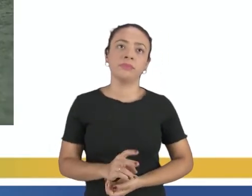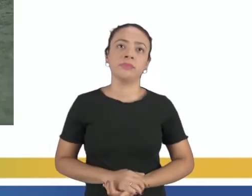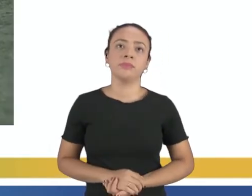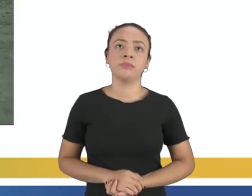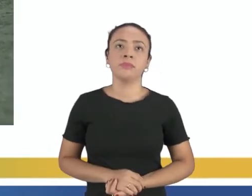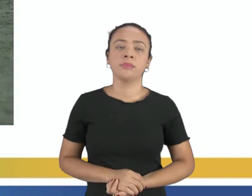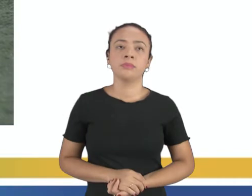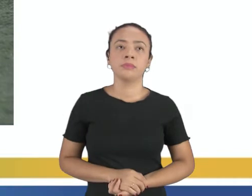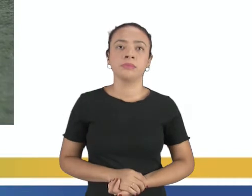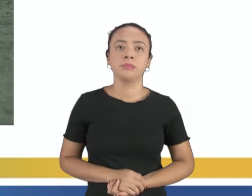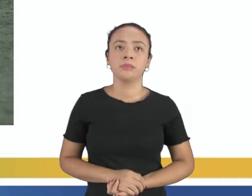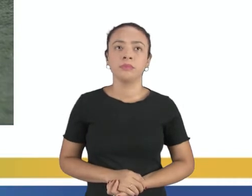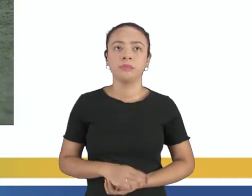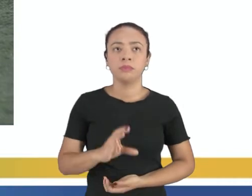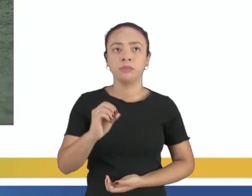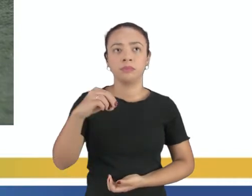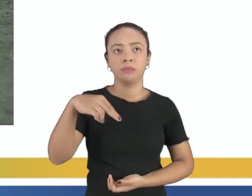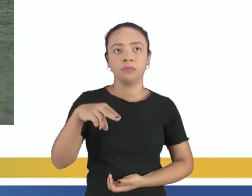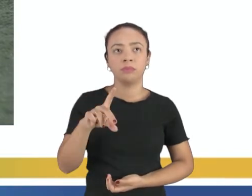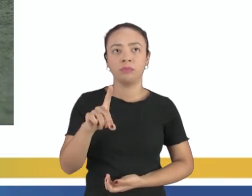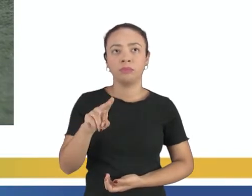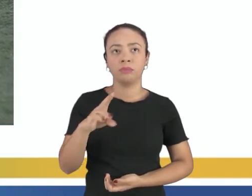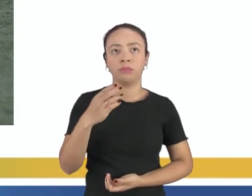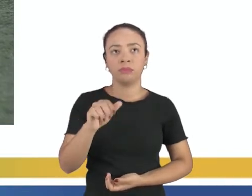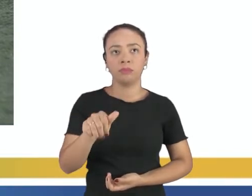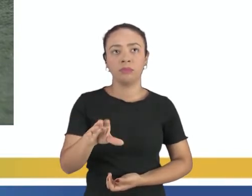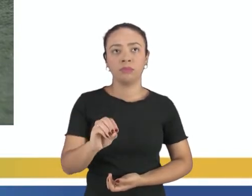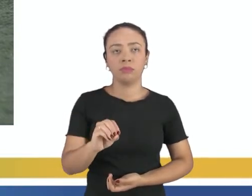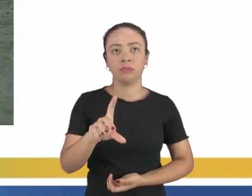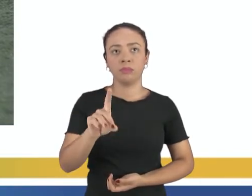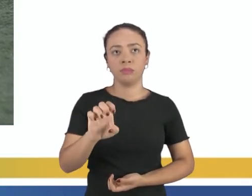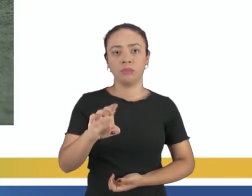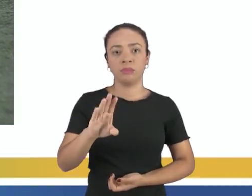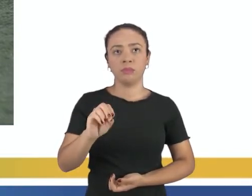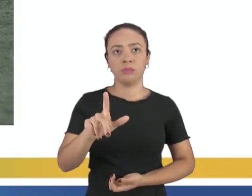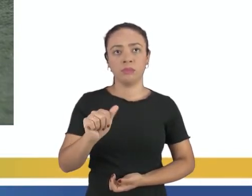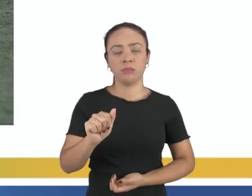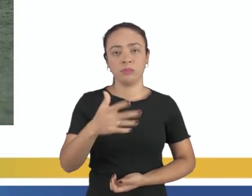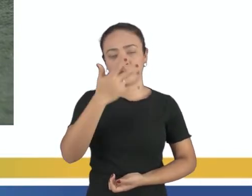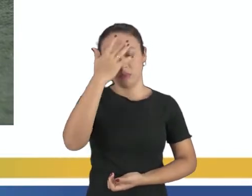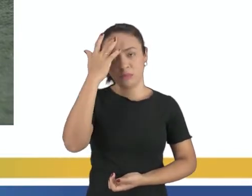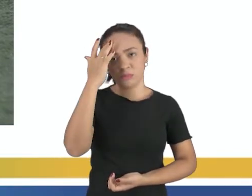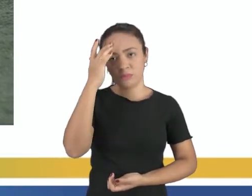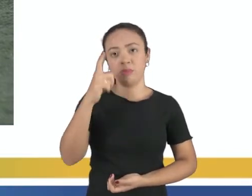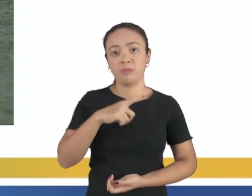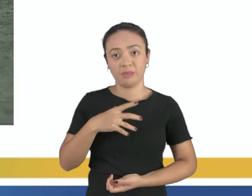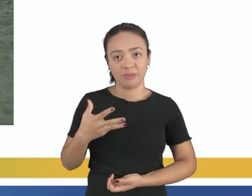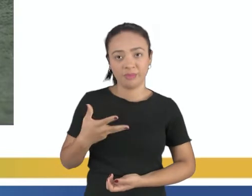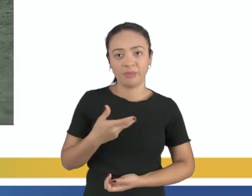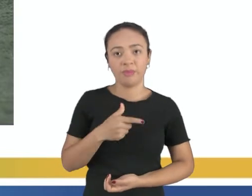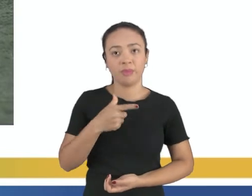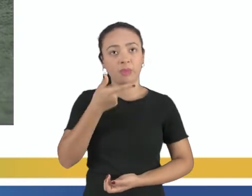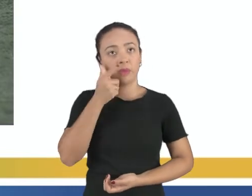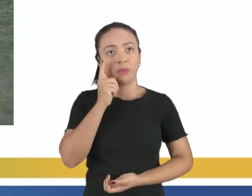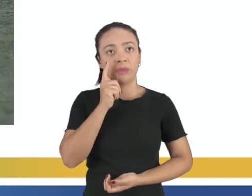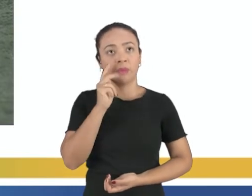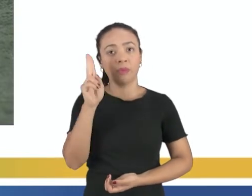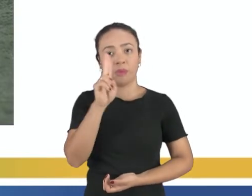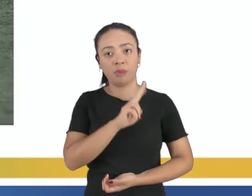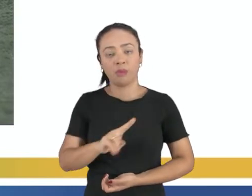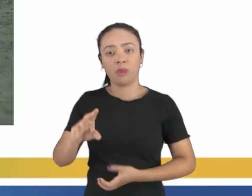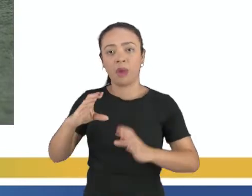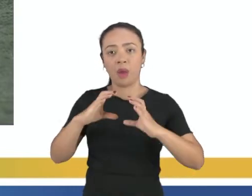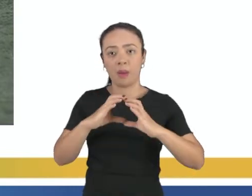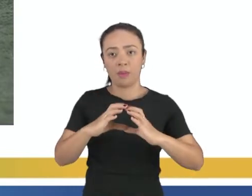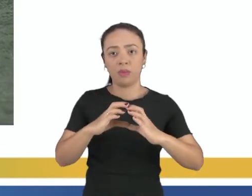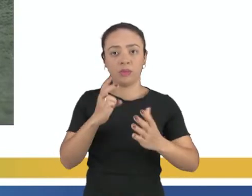Continuando, condução de bola. Galerinha, condução de bola nada mais é do que aquele jogador habilidoso que ele consegue conduzir a